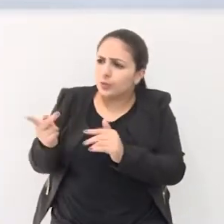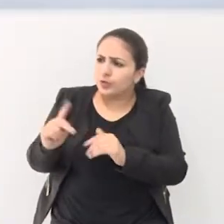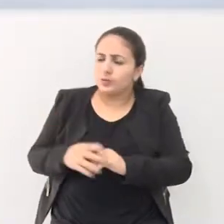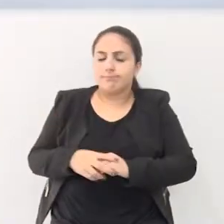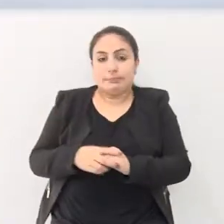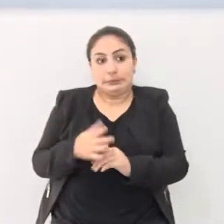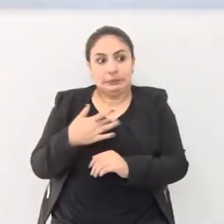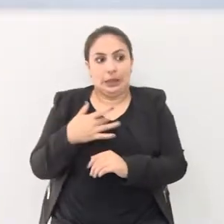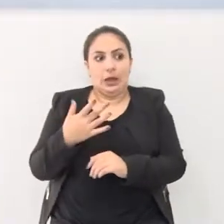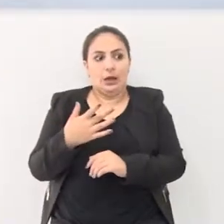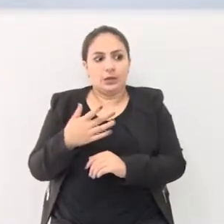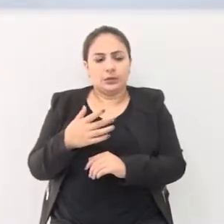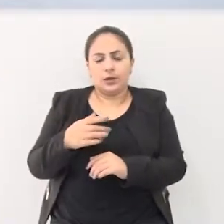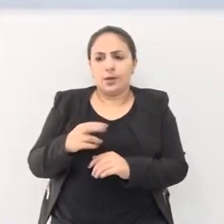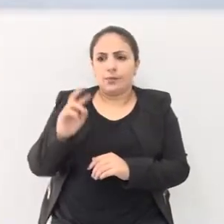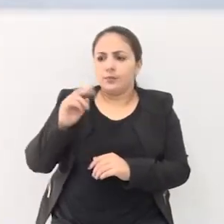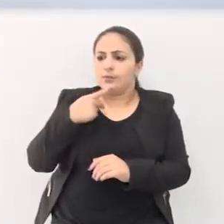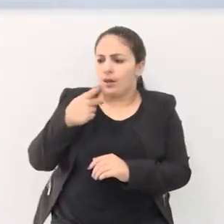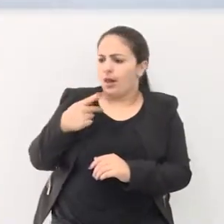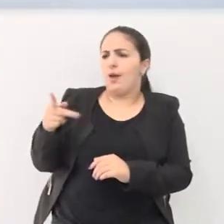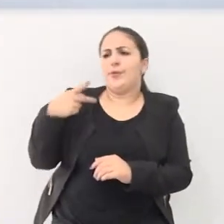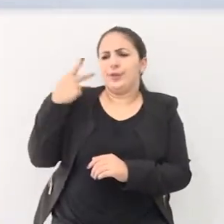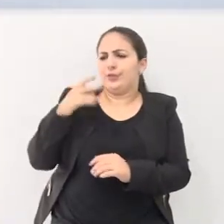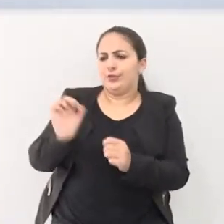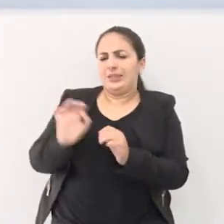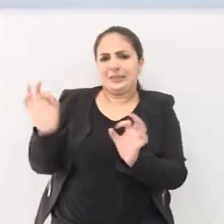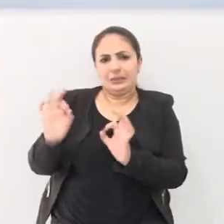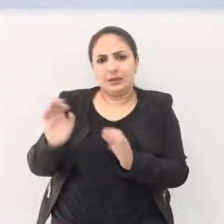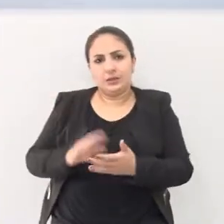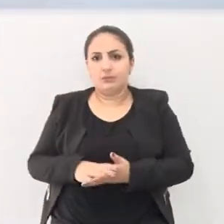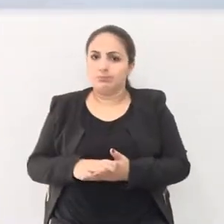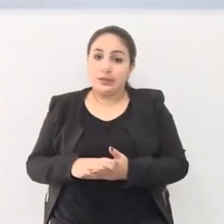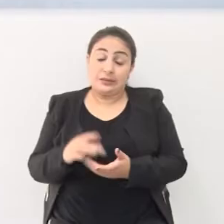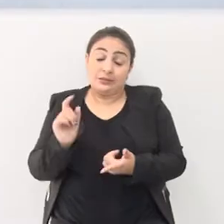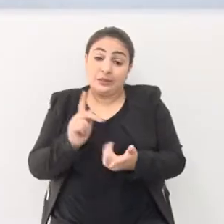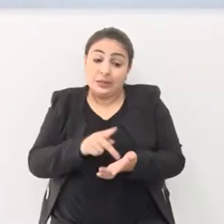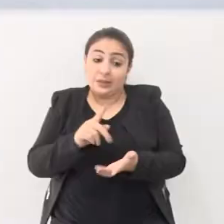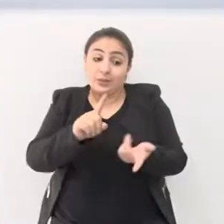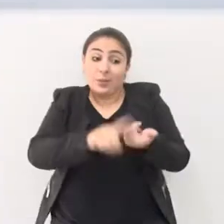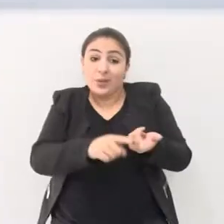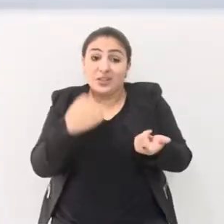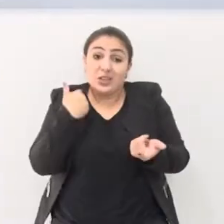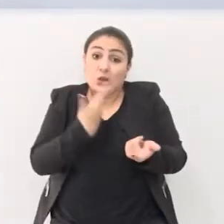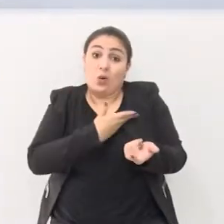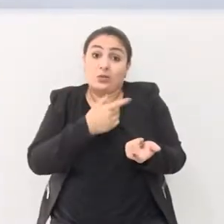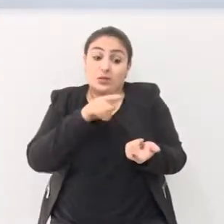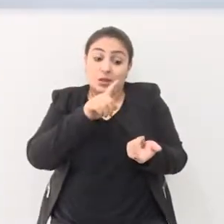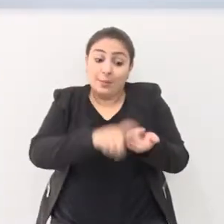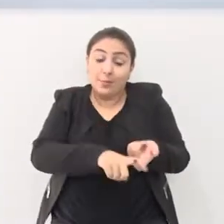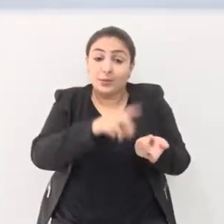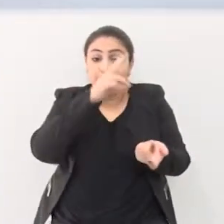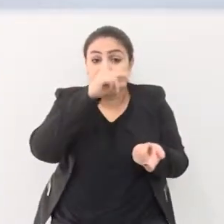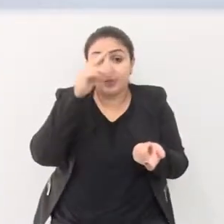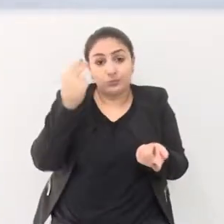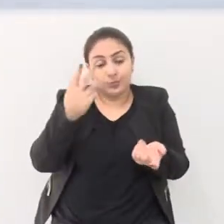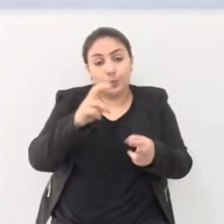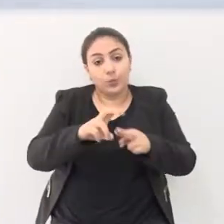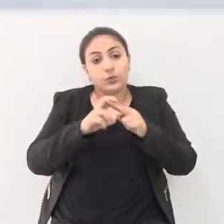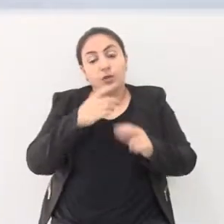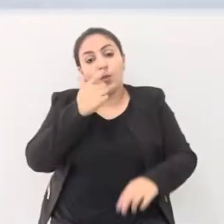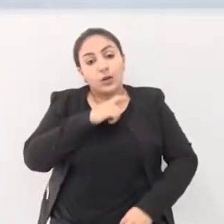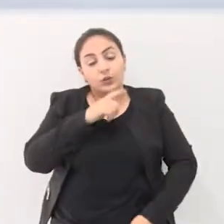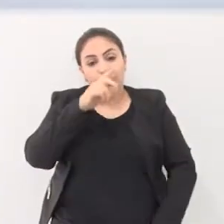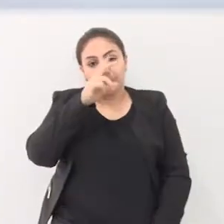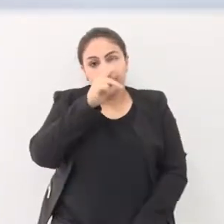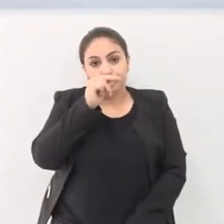encaminhei, esse vereador não faz nada. Mas na verdade não depende da gente, depende da prefeitura. Então, dessa maneira, agora o